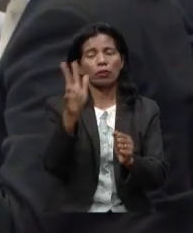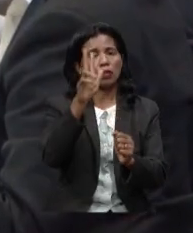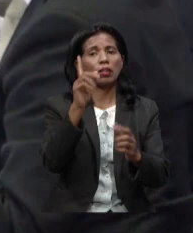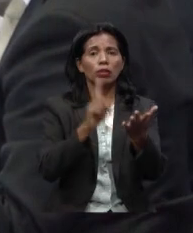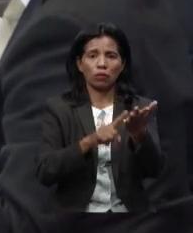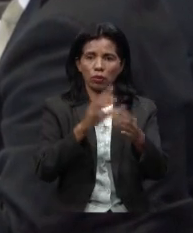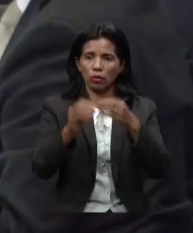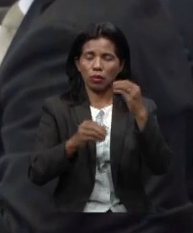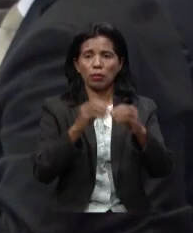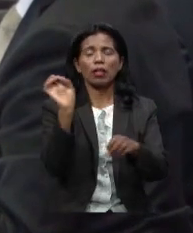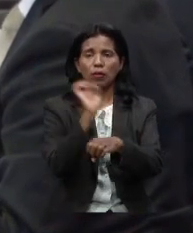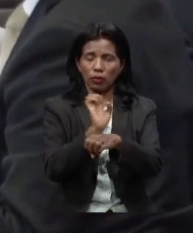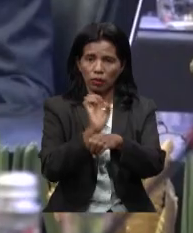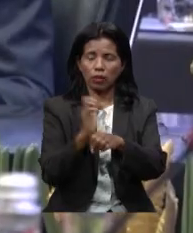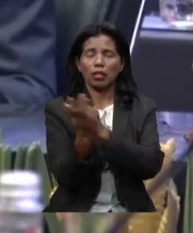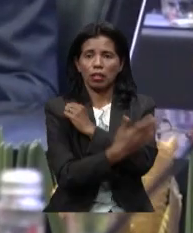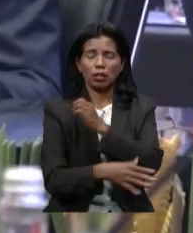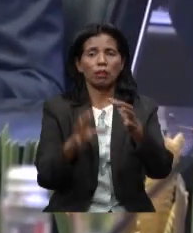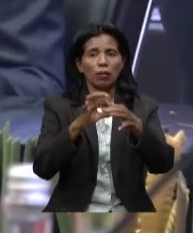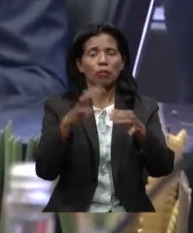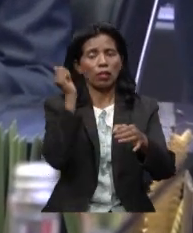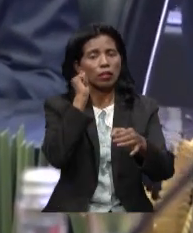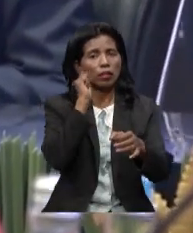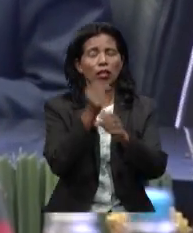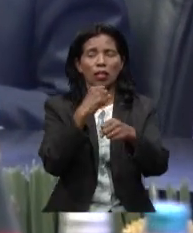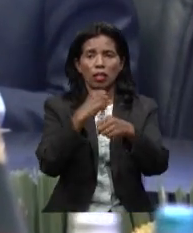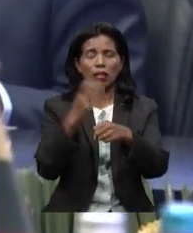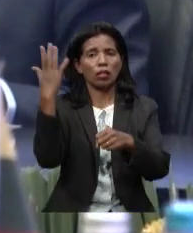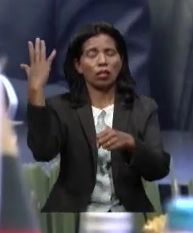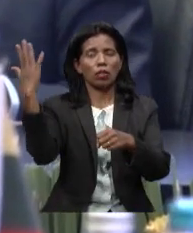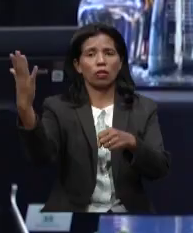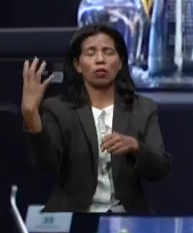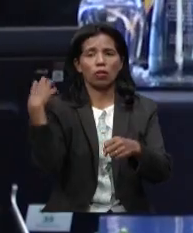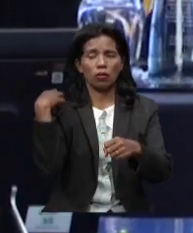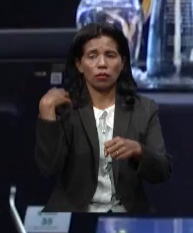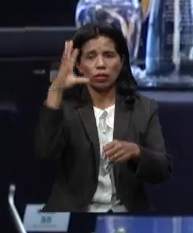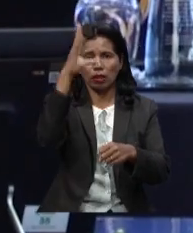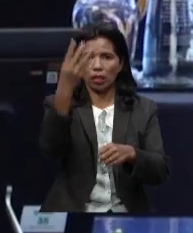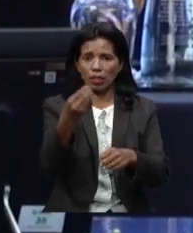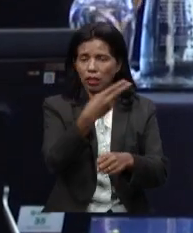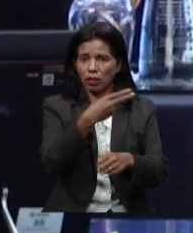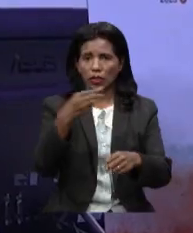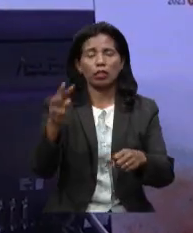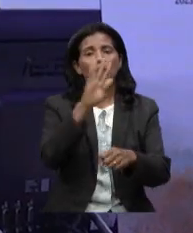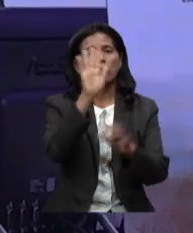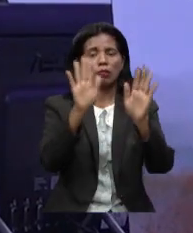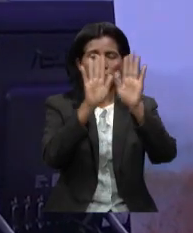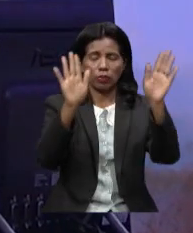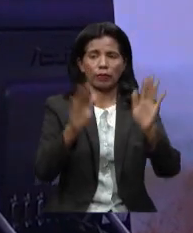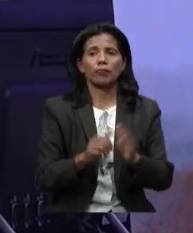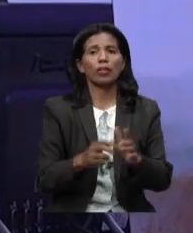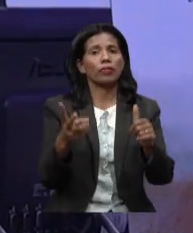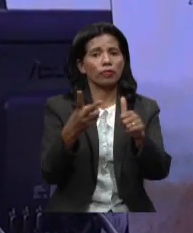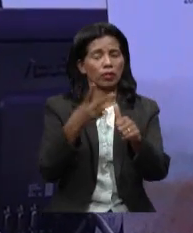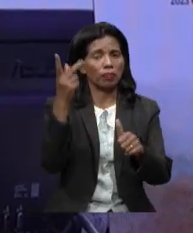com Aba, assunto economia e nação membro ASEAN, de Behalau e Salão Santo Reses, Jakarta, Indonésia, domingo foi na Laisne.